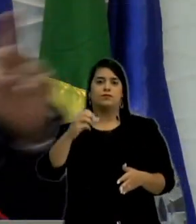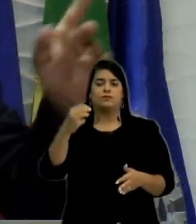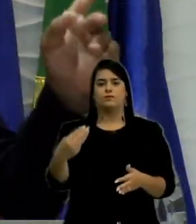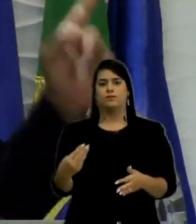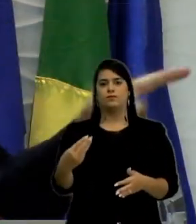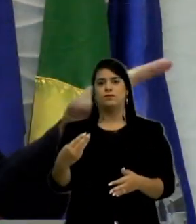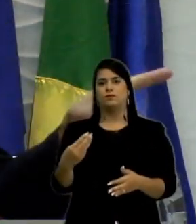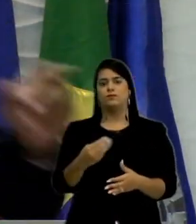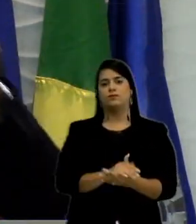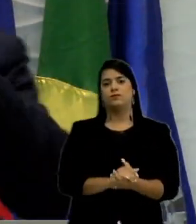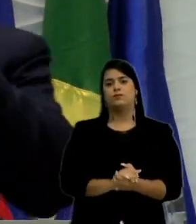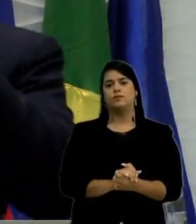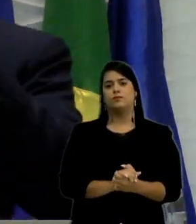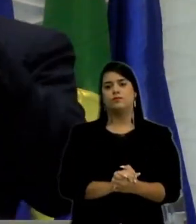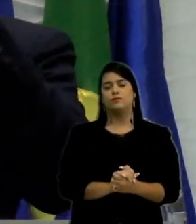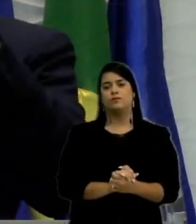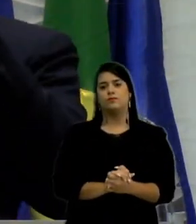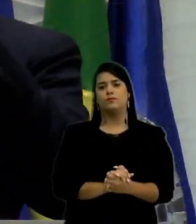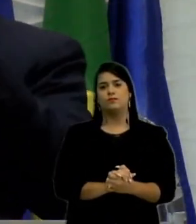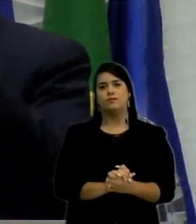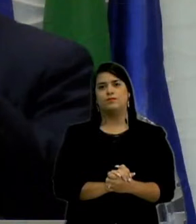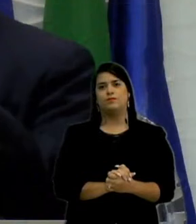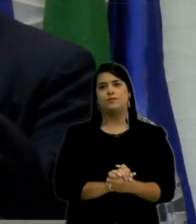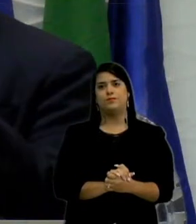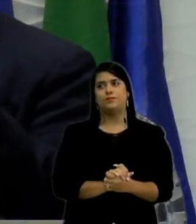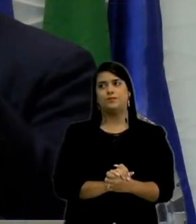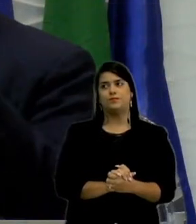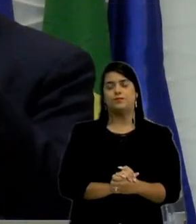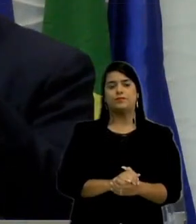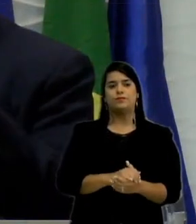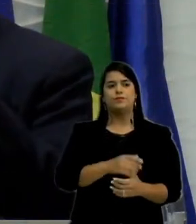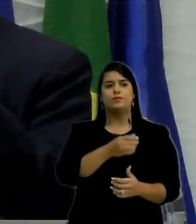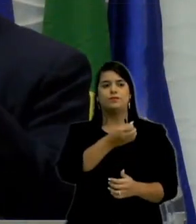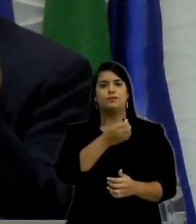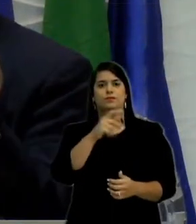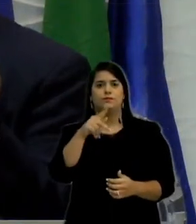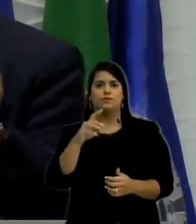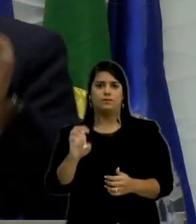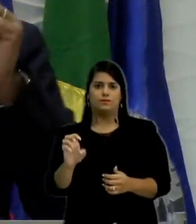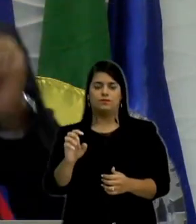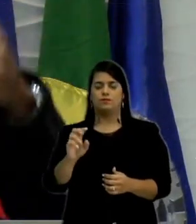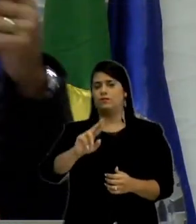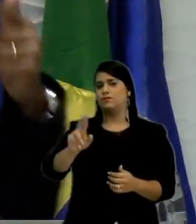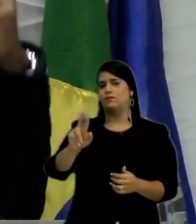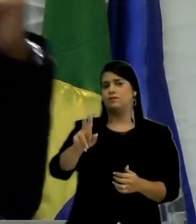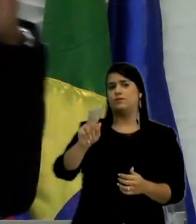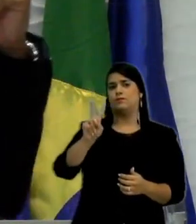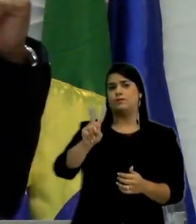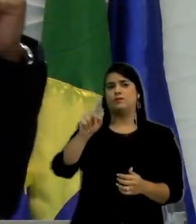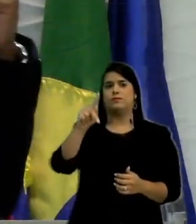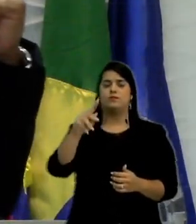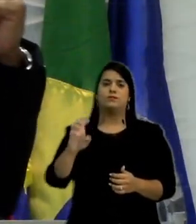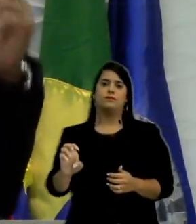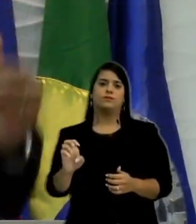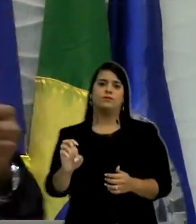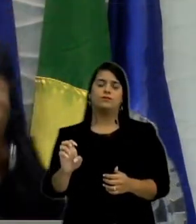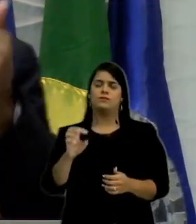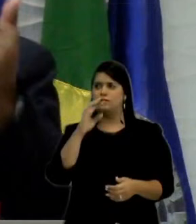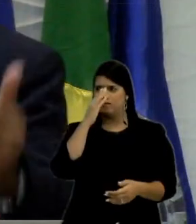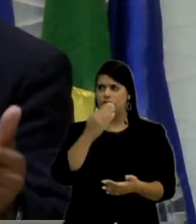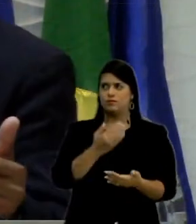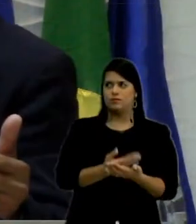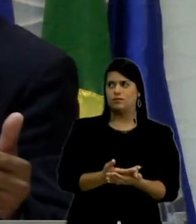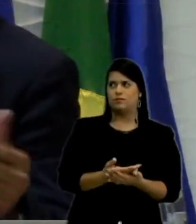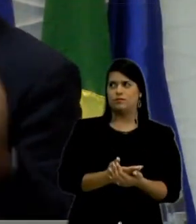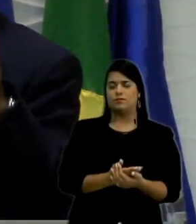de essa que nós estamos falando, ela não é nem PE, ela é VPE. Ela não é ainda nem uma PE, acredita?